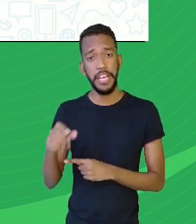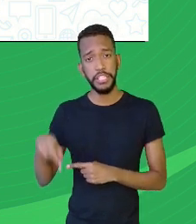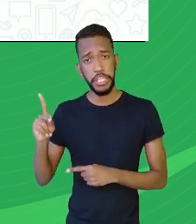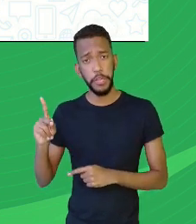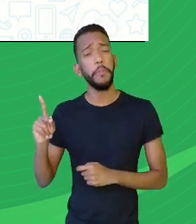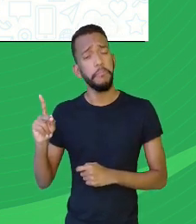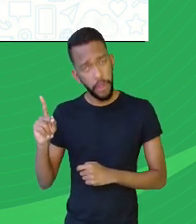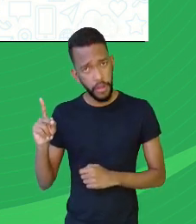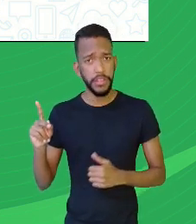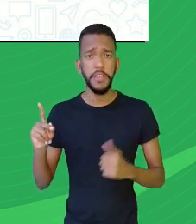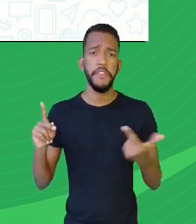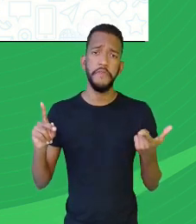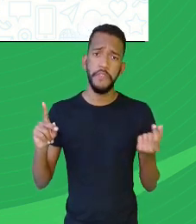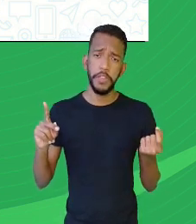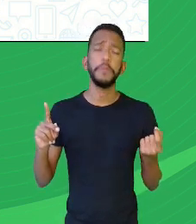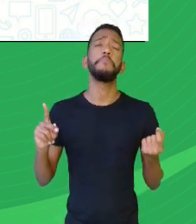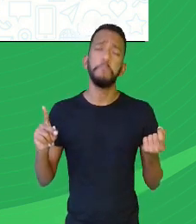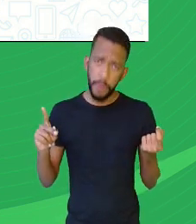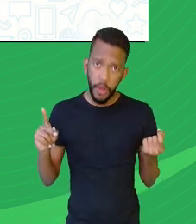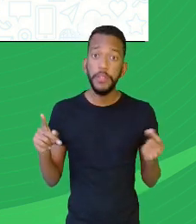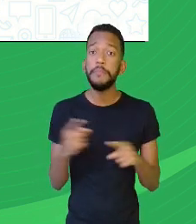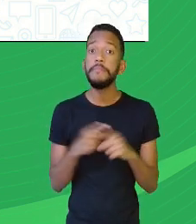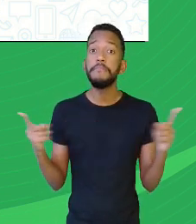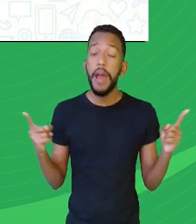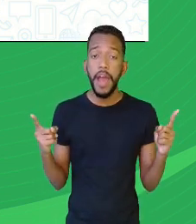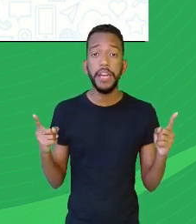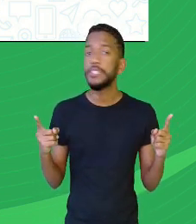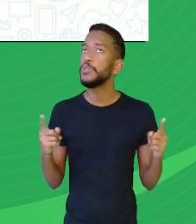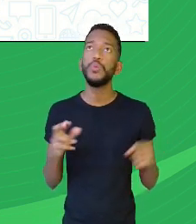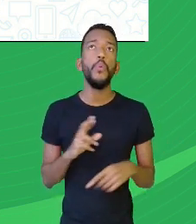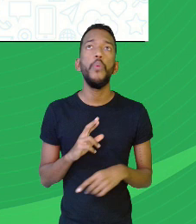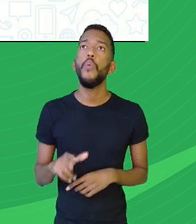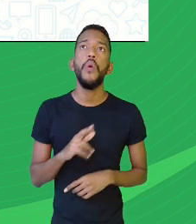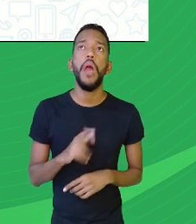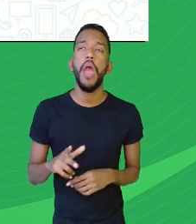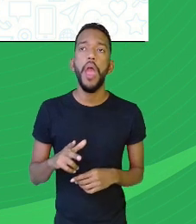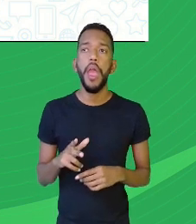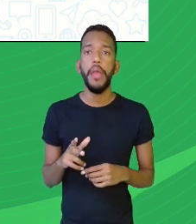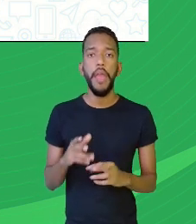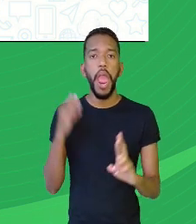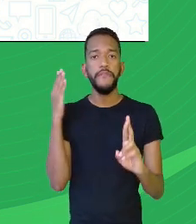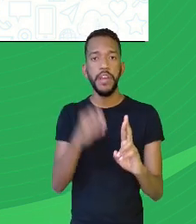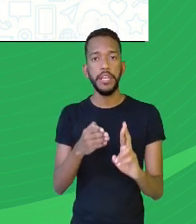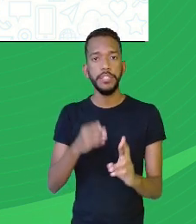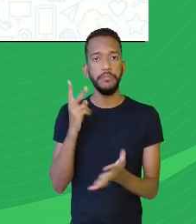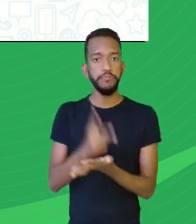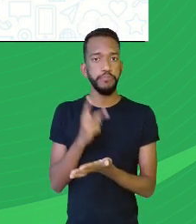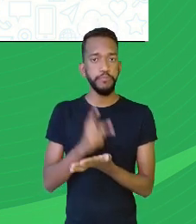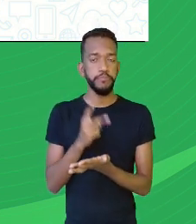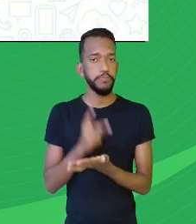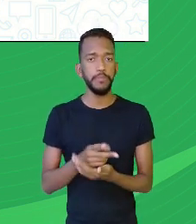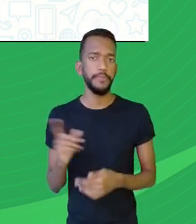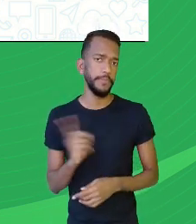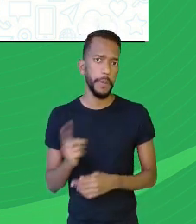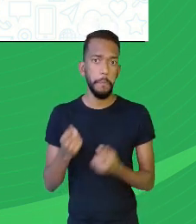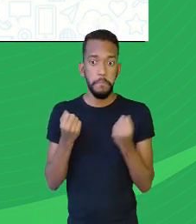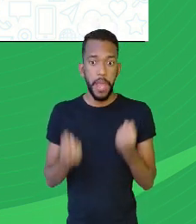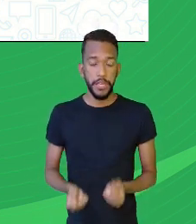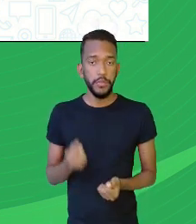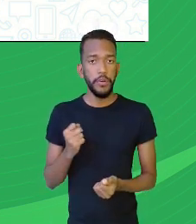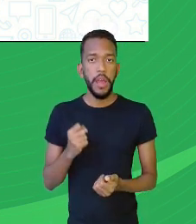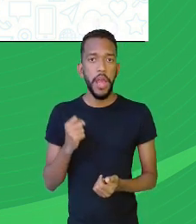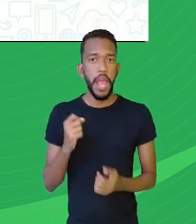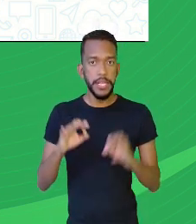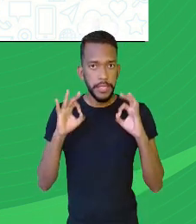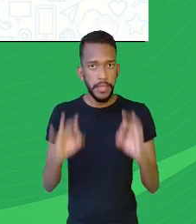20? Pode também. Mas isso não é uma referência exata. Nem sempre o nosso peso ele é exato. Às